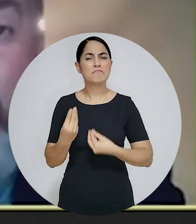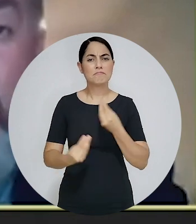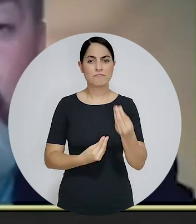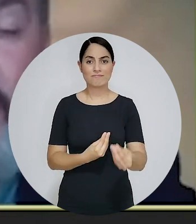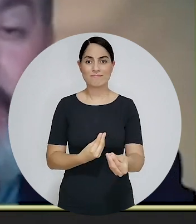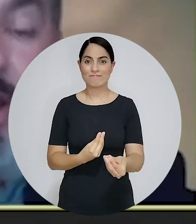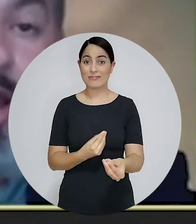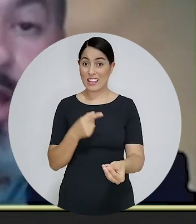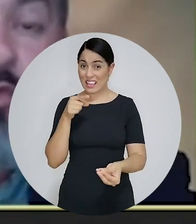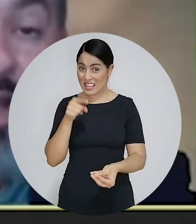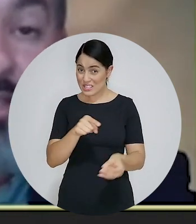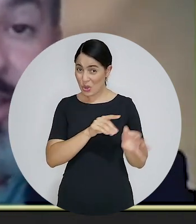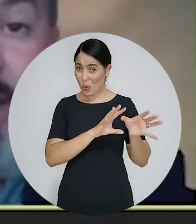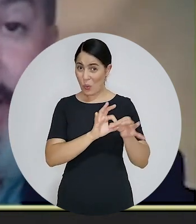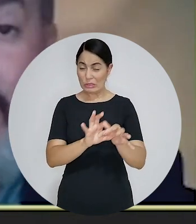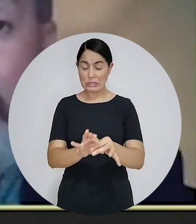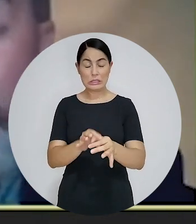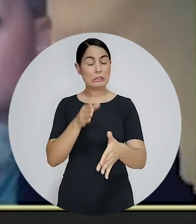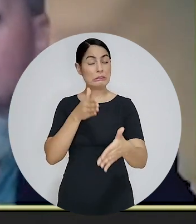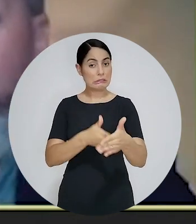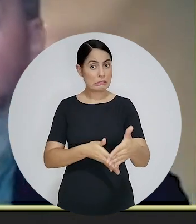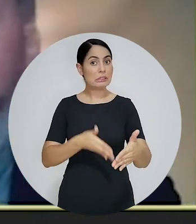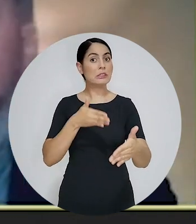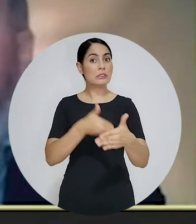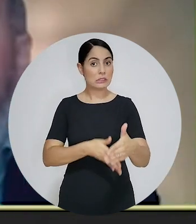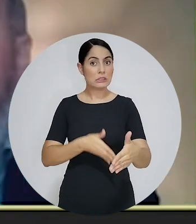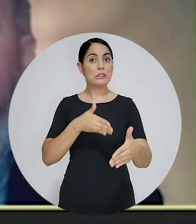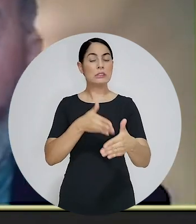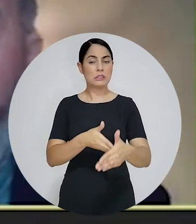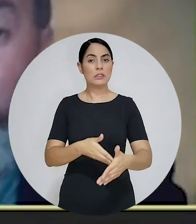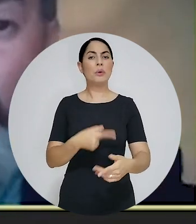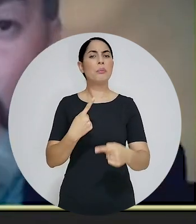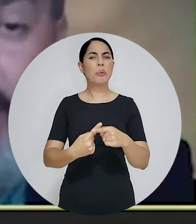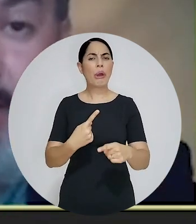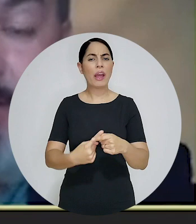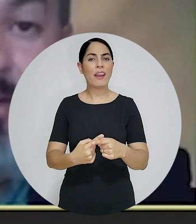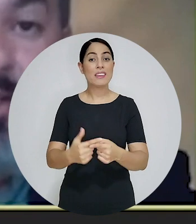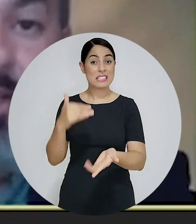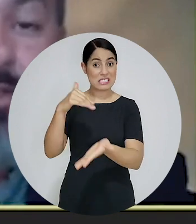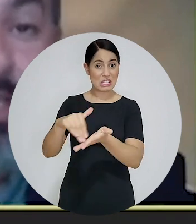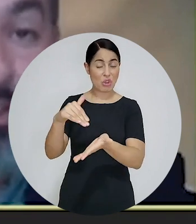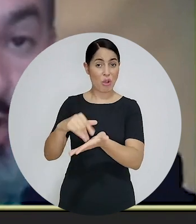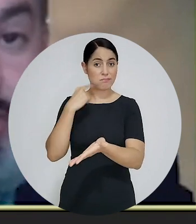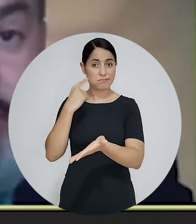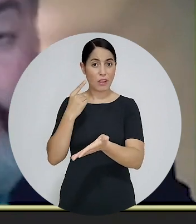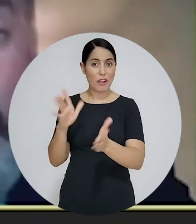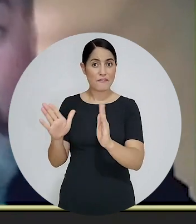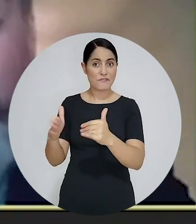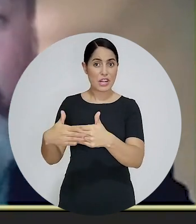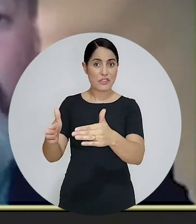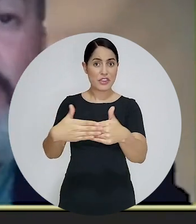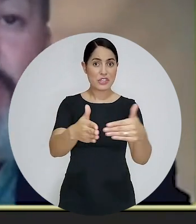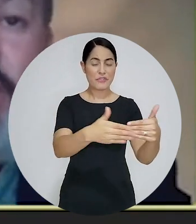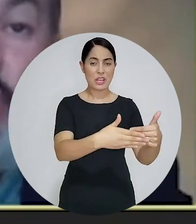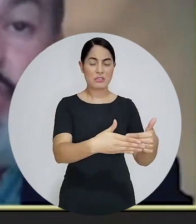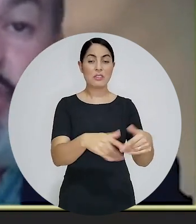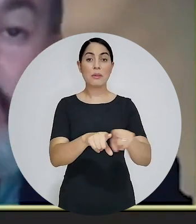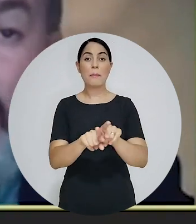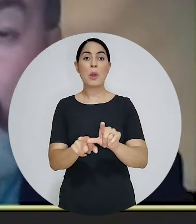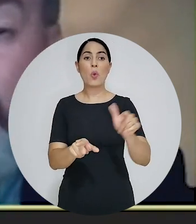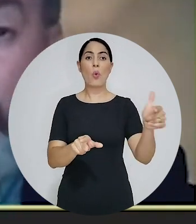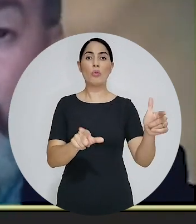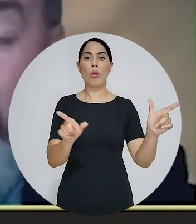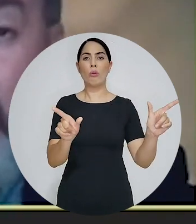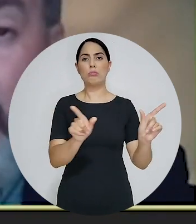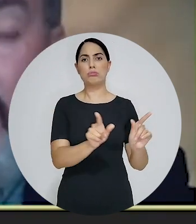novo cenário? O fato é que a realidade tem sido muito difícil para muitos colegas, escritórios que fecham, escritórios que